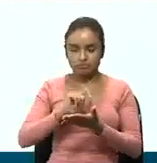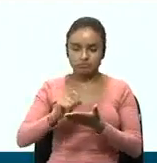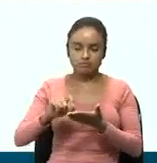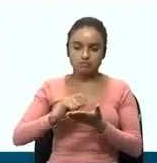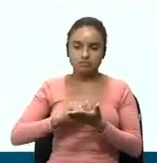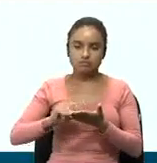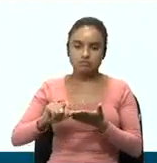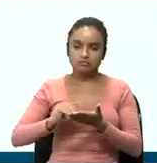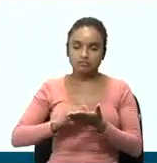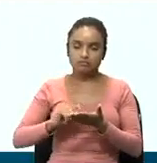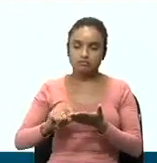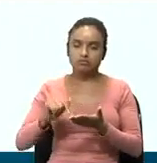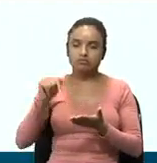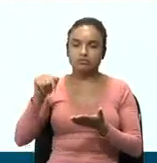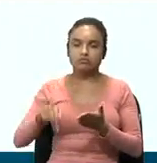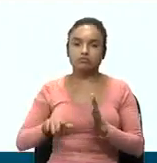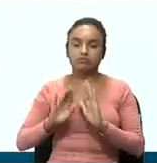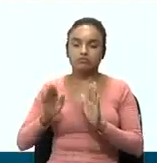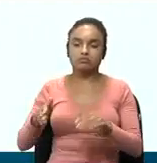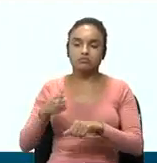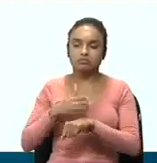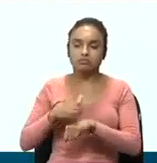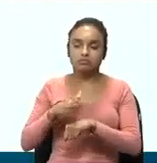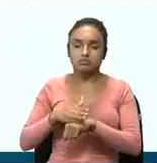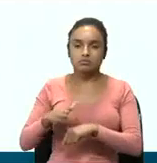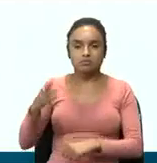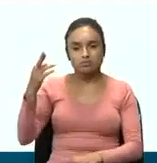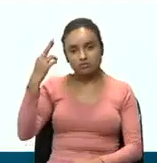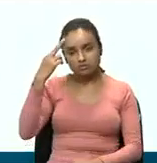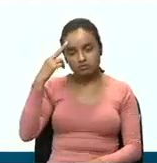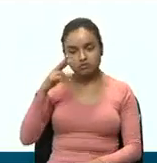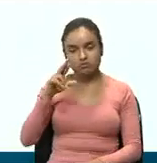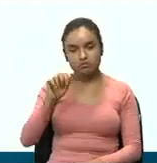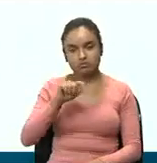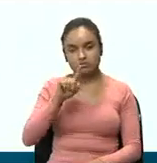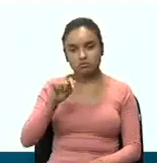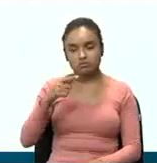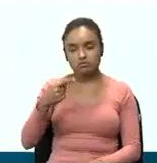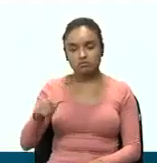caso. Nós vamos então aplicar o teste da razão. Então eu vou ter limite